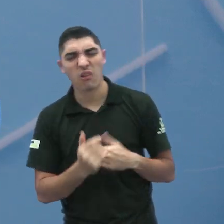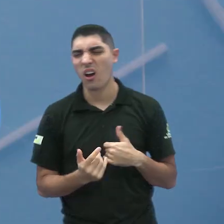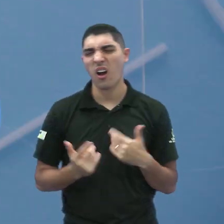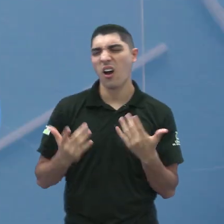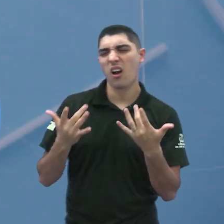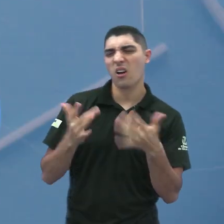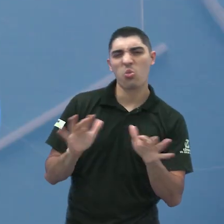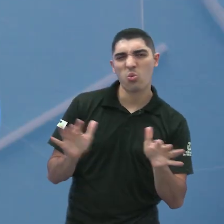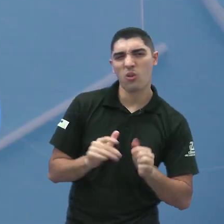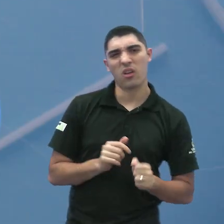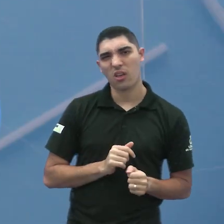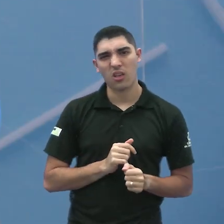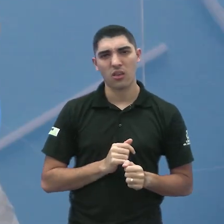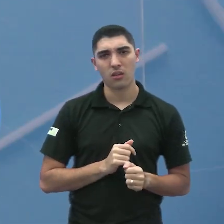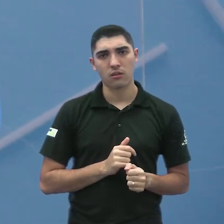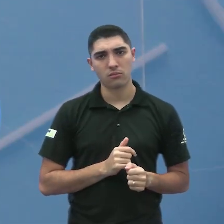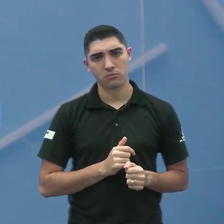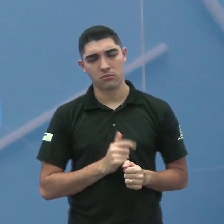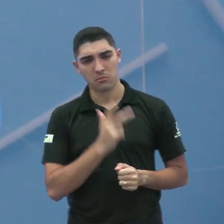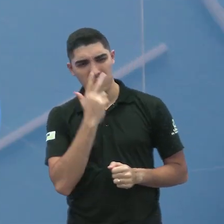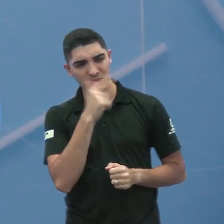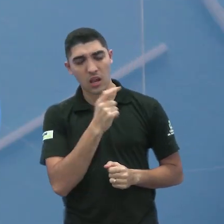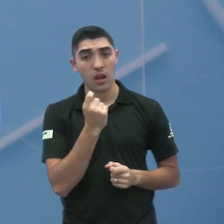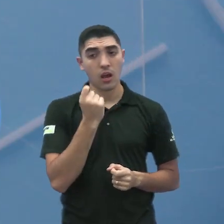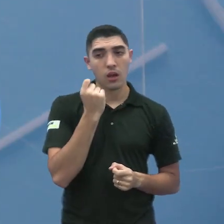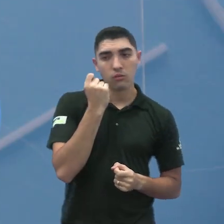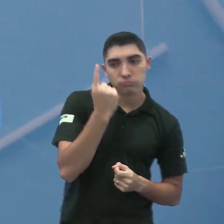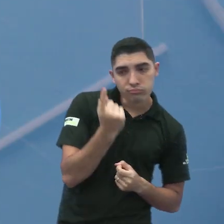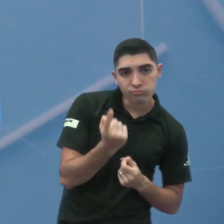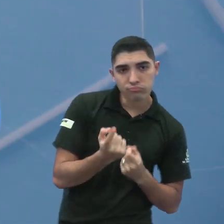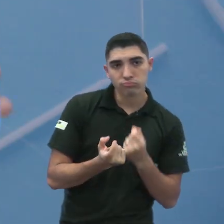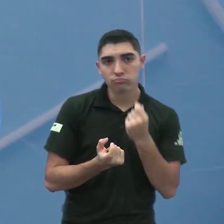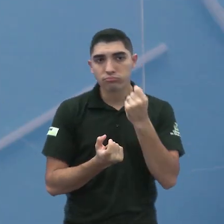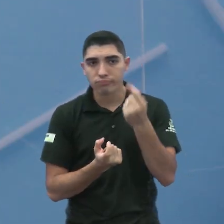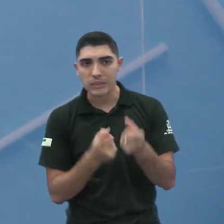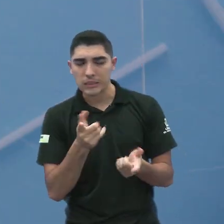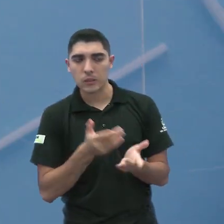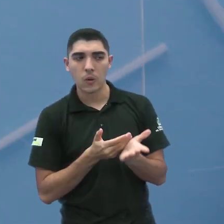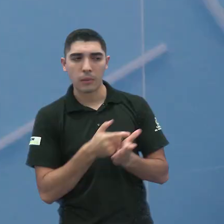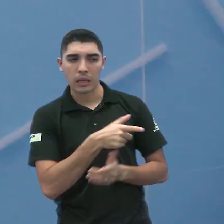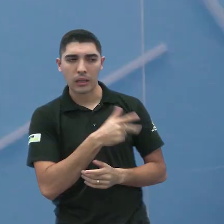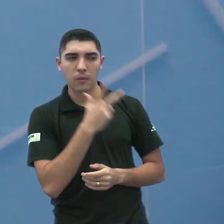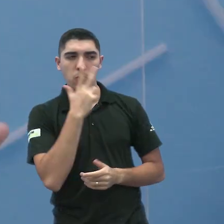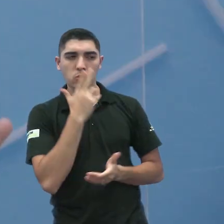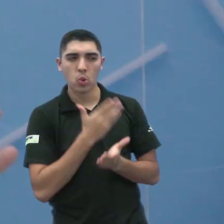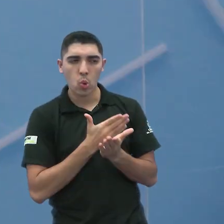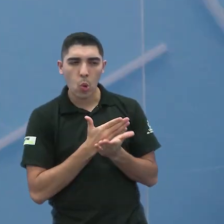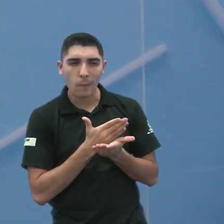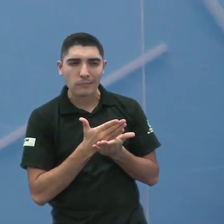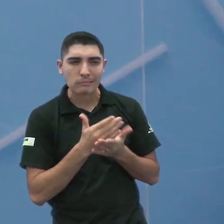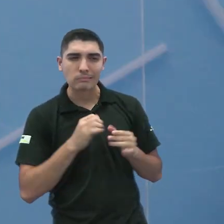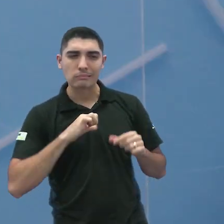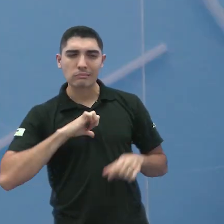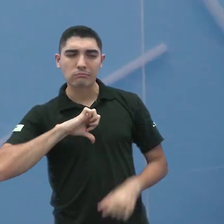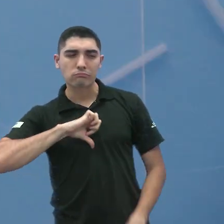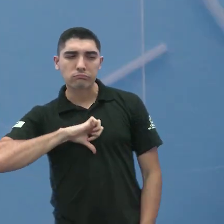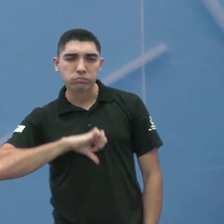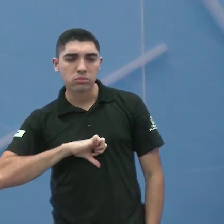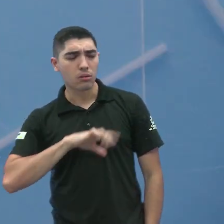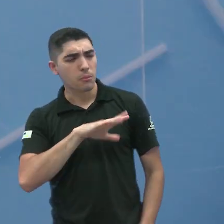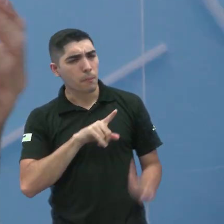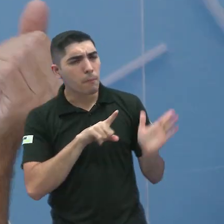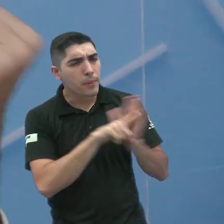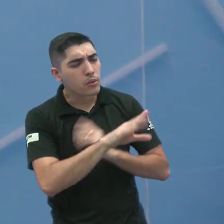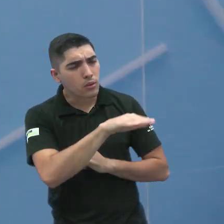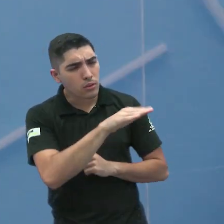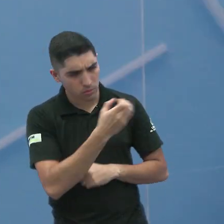não absolutamente, assim, deixa de ir de vez em quando, quer dizer, alguém que está patinando ali, que talvez, tá tudo bem,